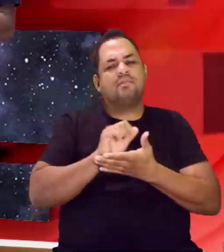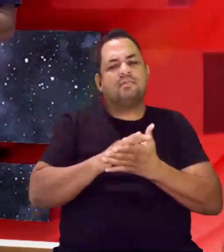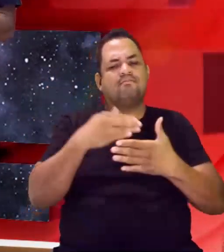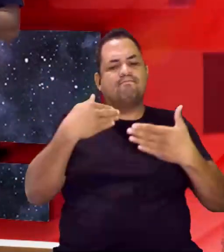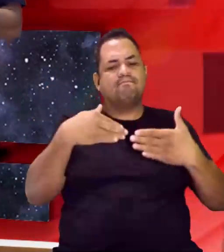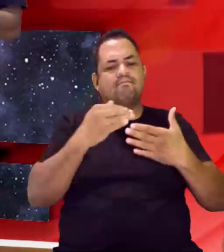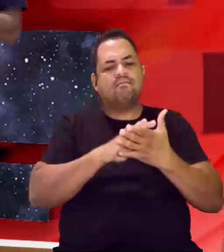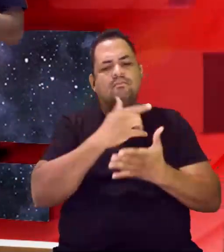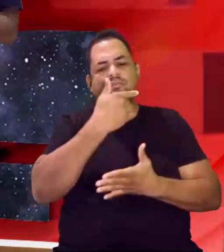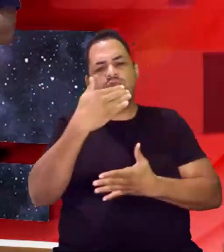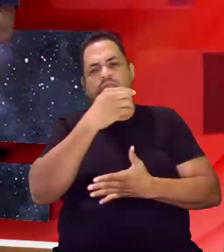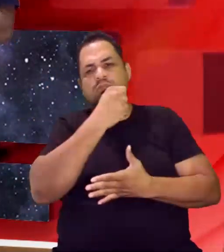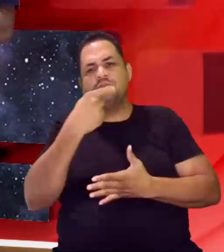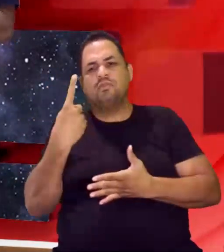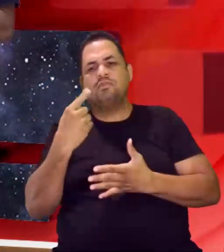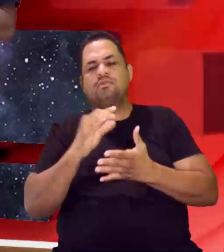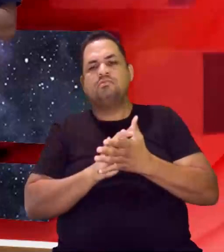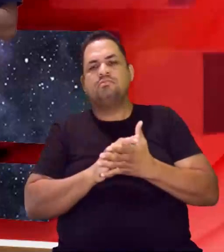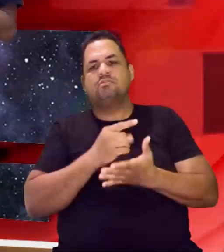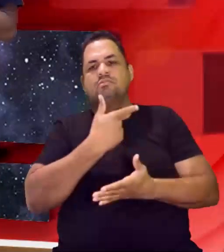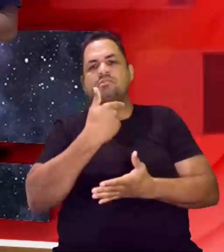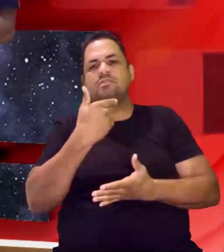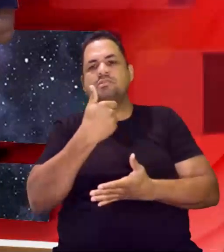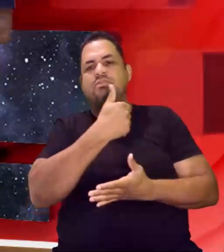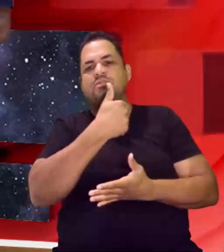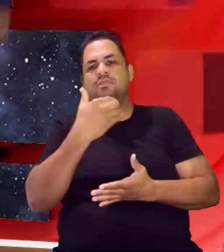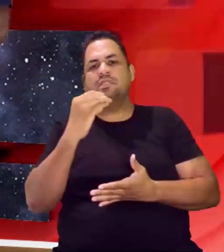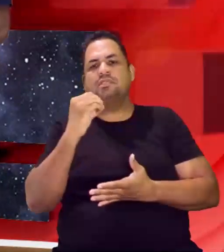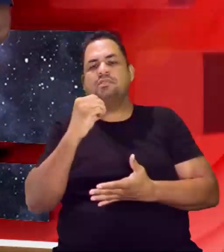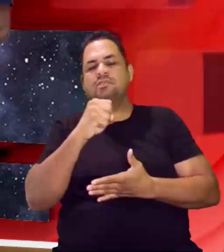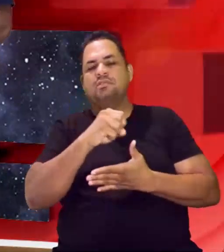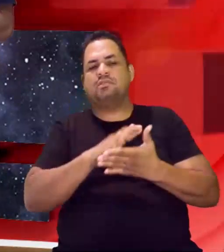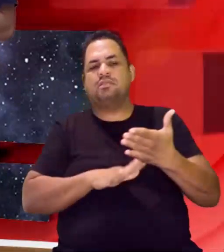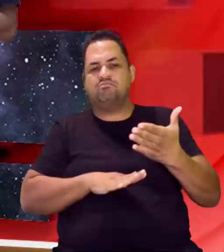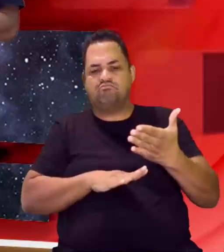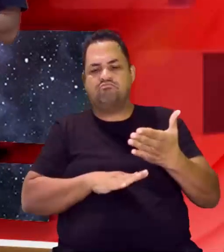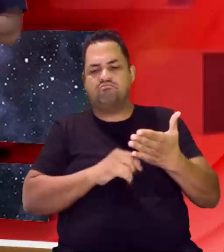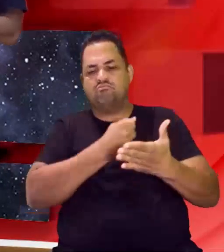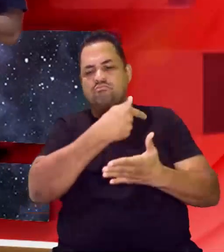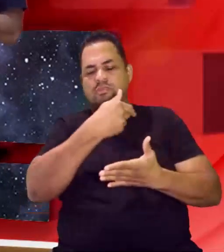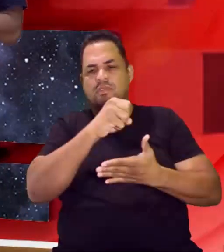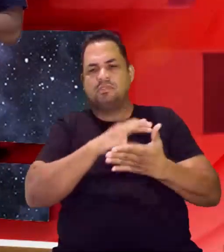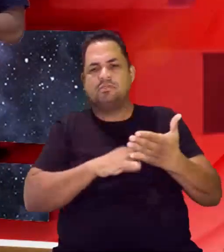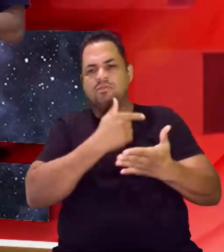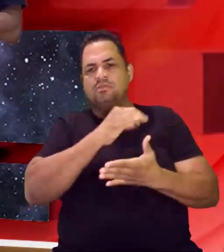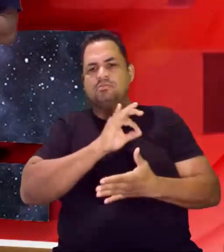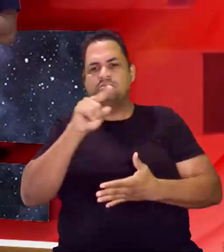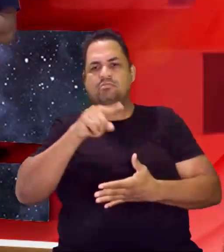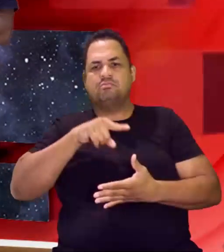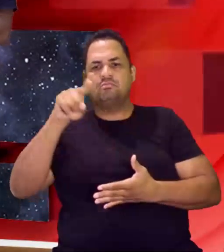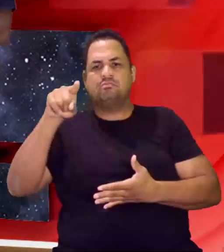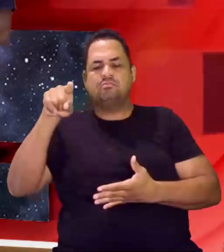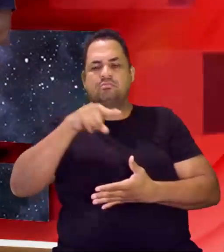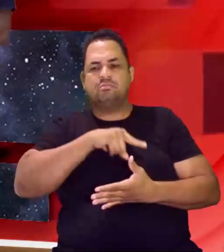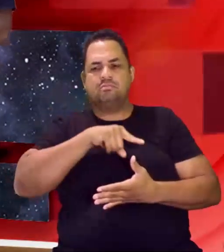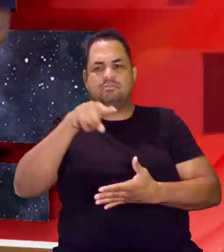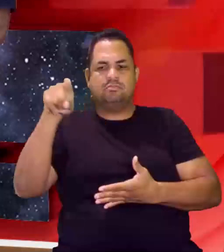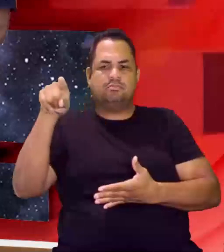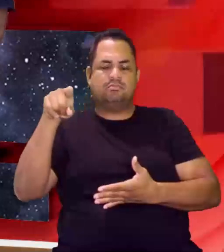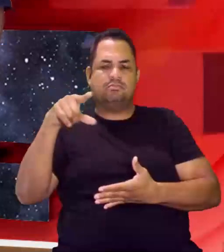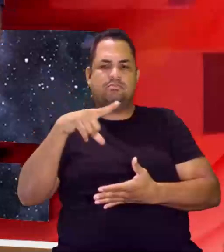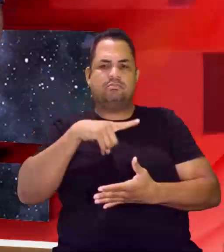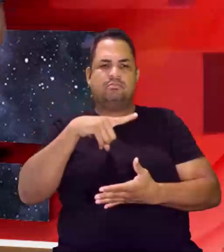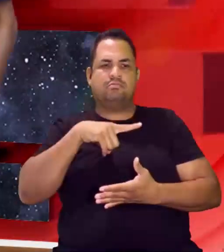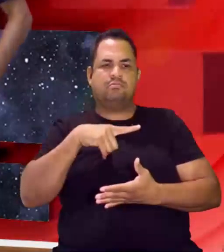lá, caramba, 10 questões de gráfico, então eu vou estudar gráfico. Né? Porque 10 questões de gráfico de 45... a gente